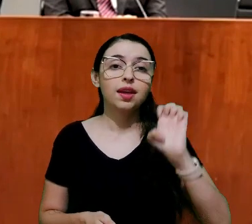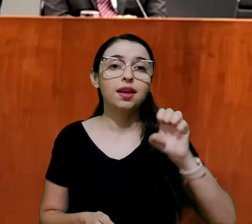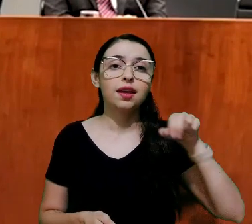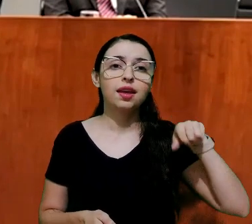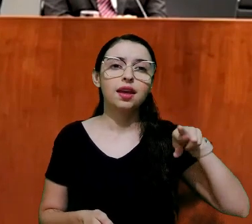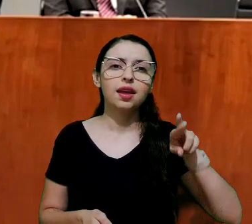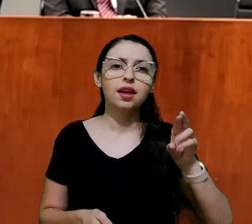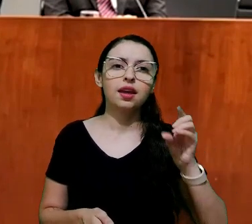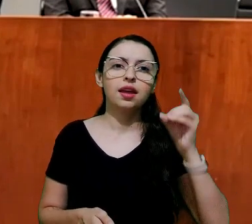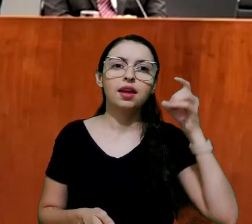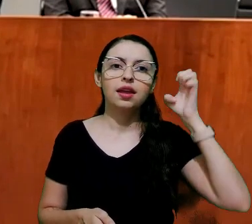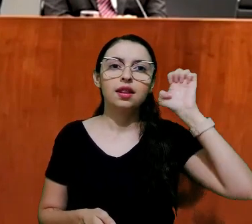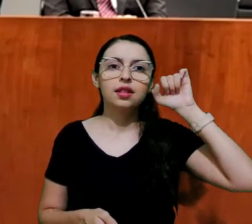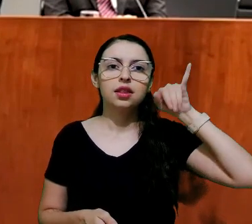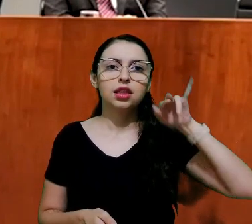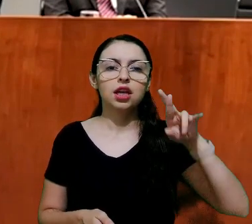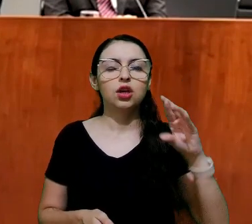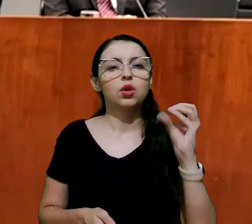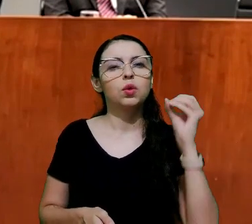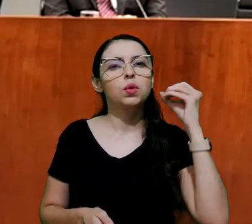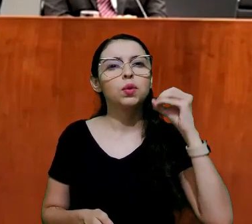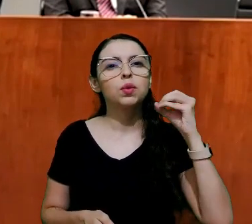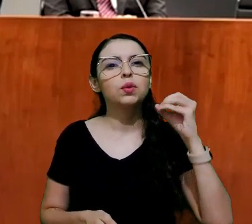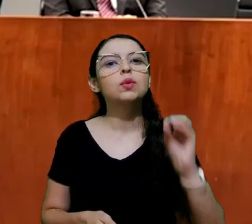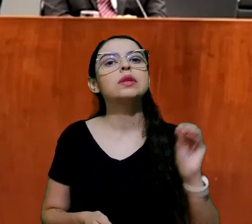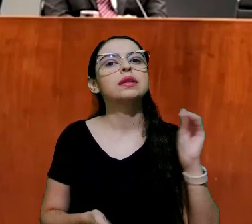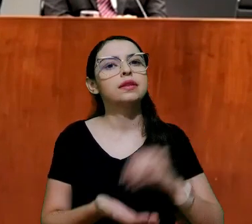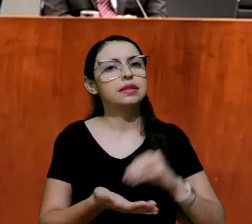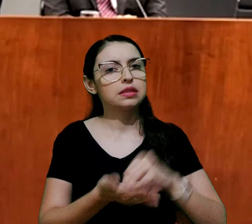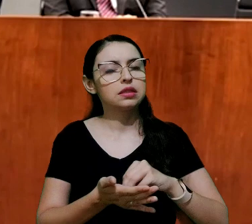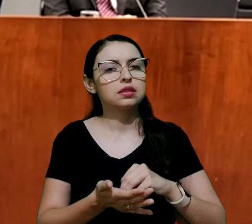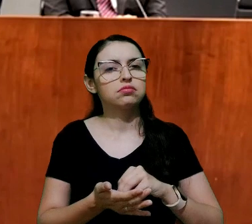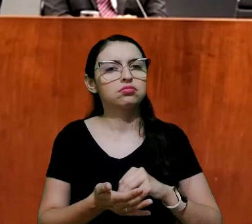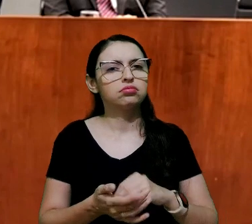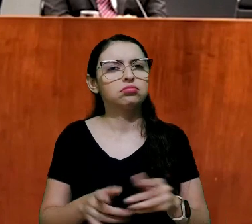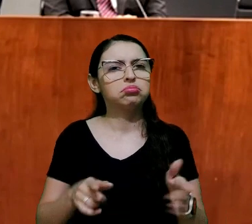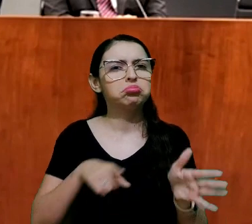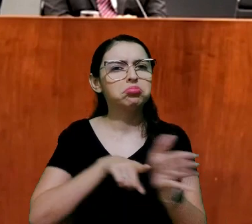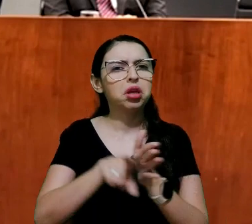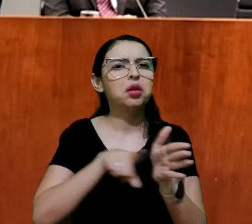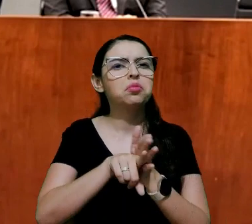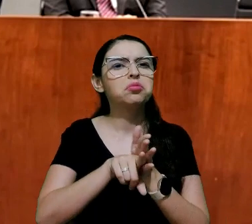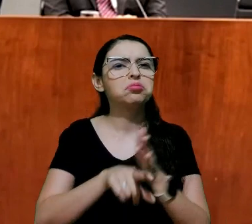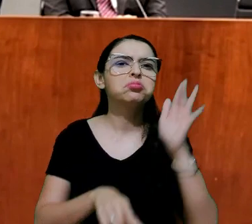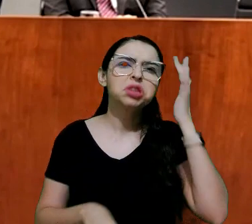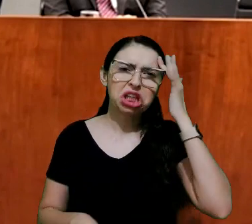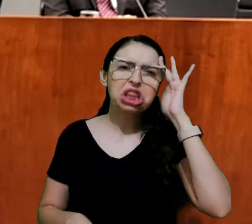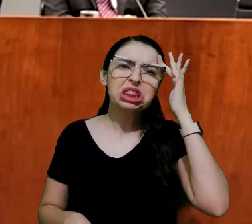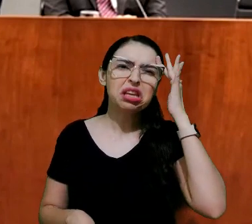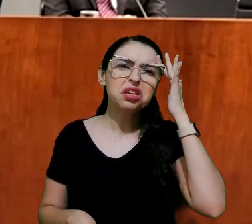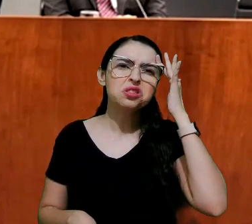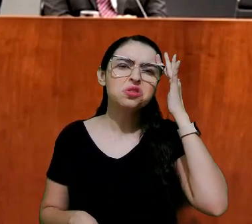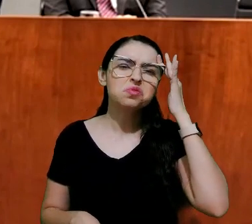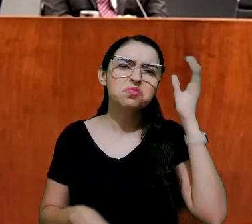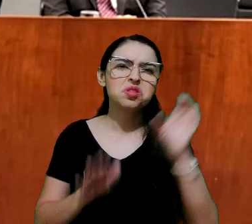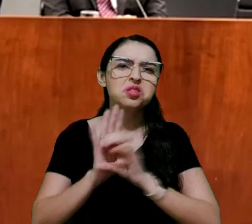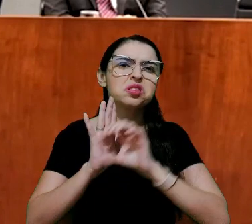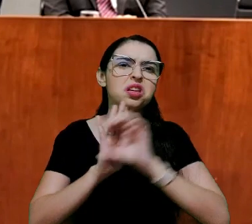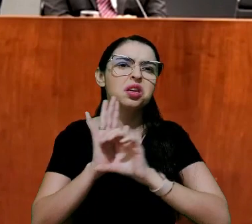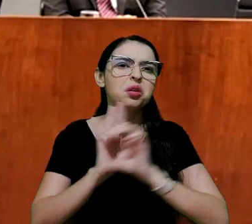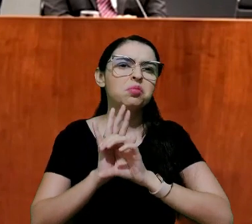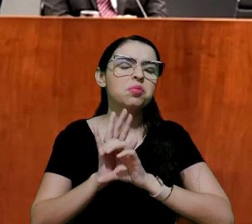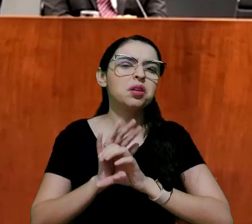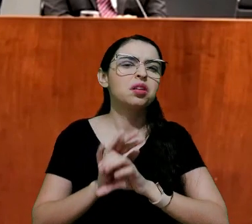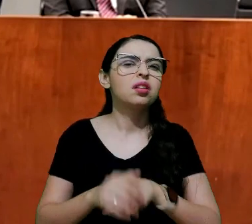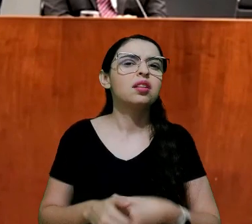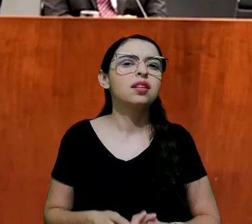primeira coisa que eu me pergunto é: tem sentido o sistema jurídico legal da legítima no Brasil,